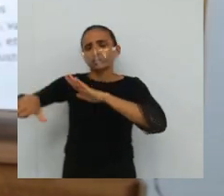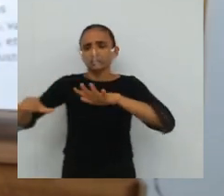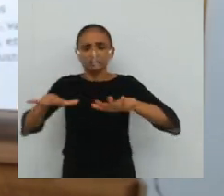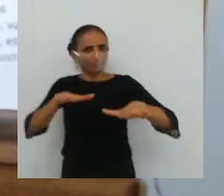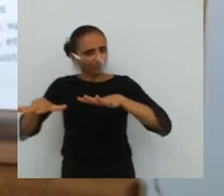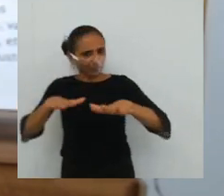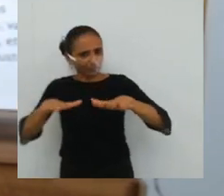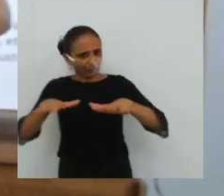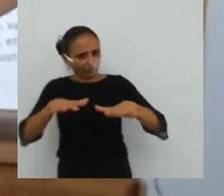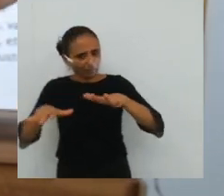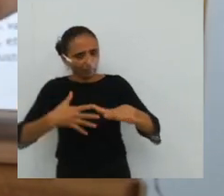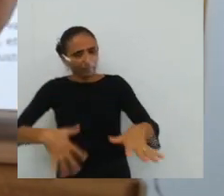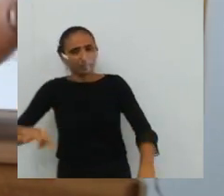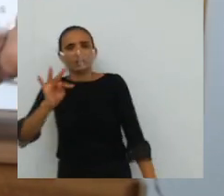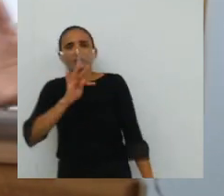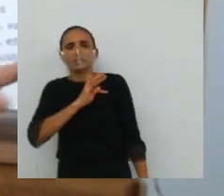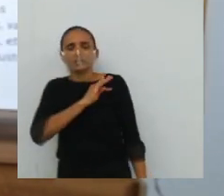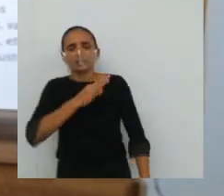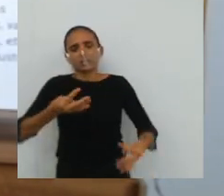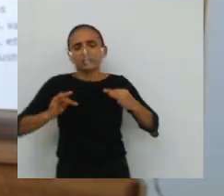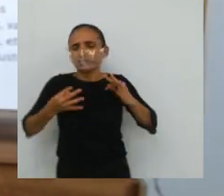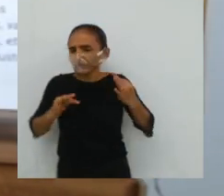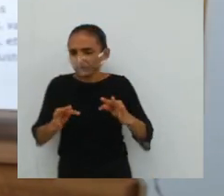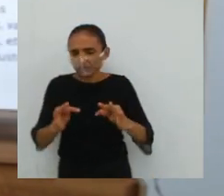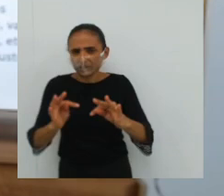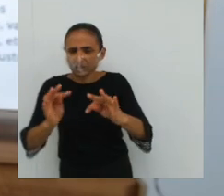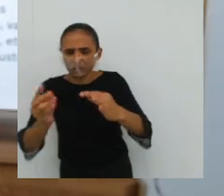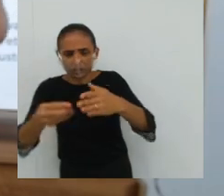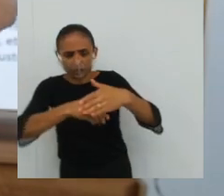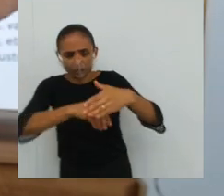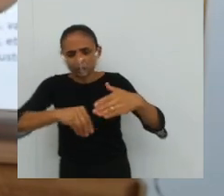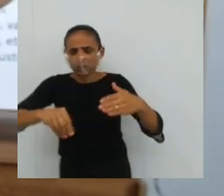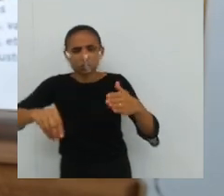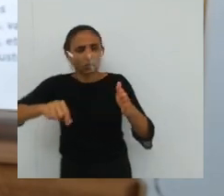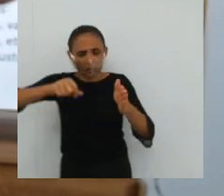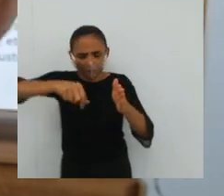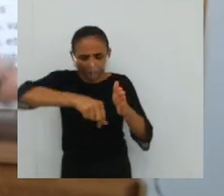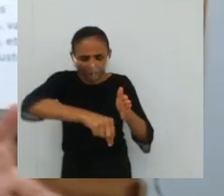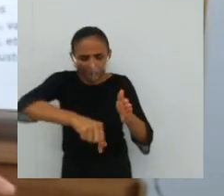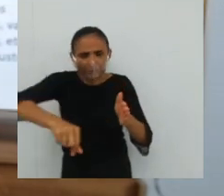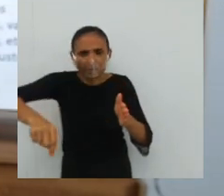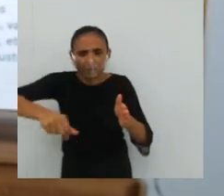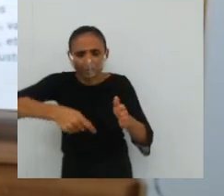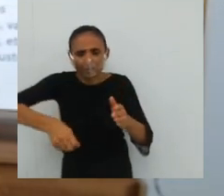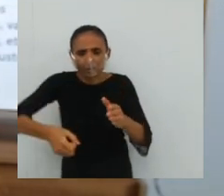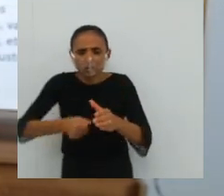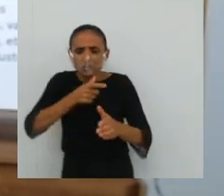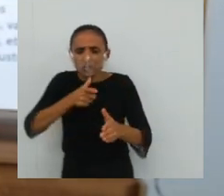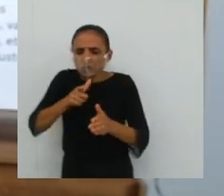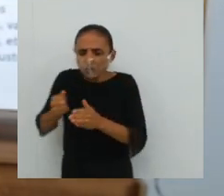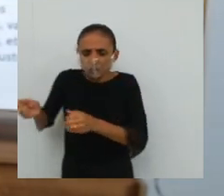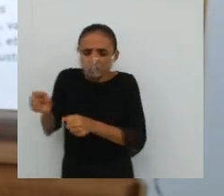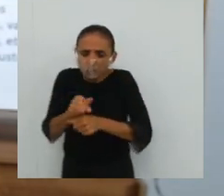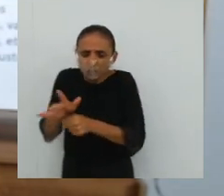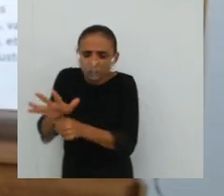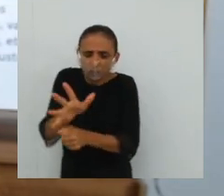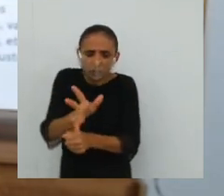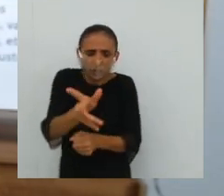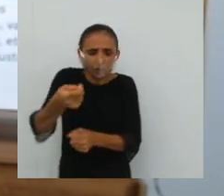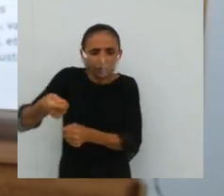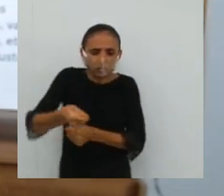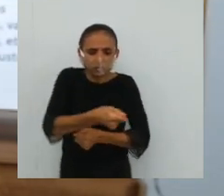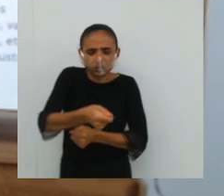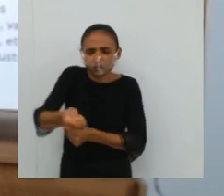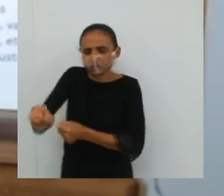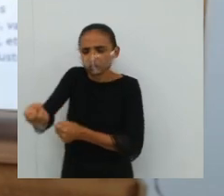maquinários, ferramentas, adubos, fertilizantes, equipamentos de irrigação, e isso vai formar um